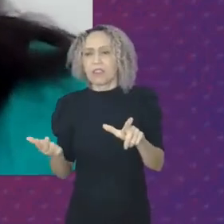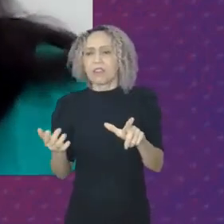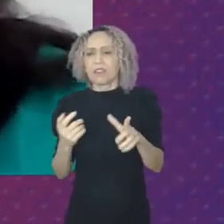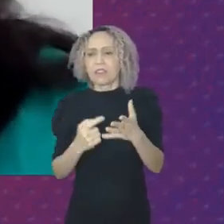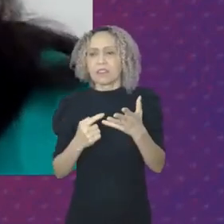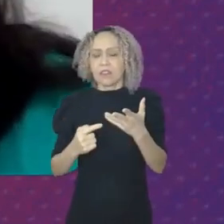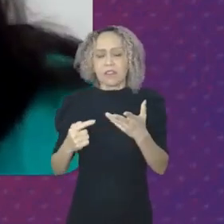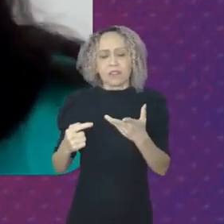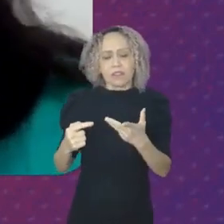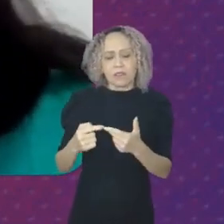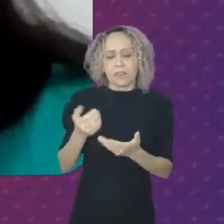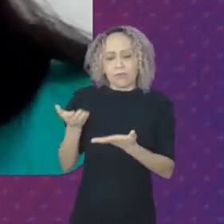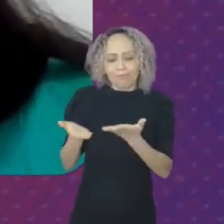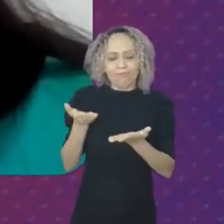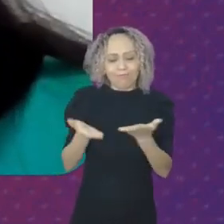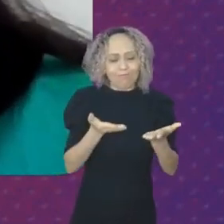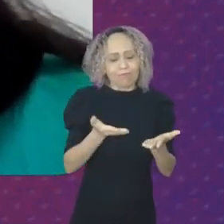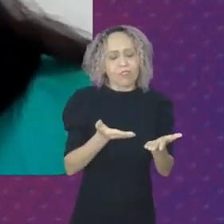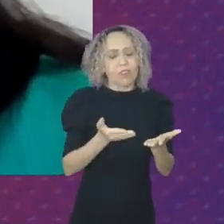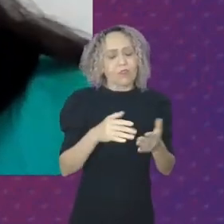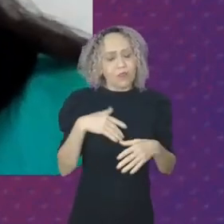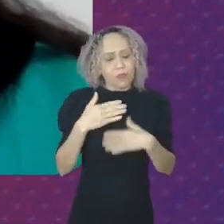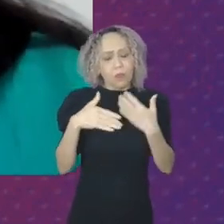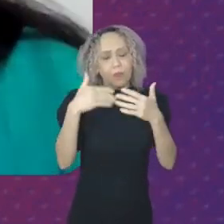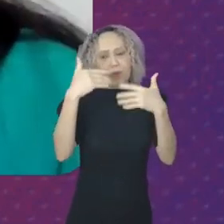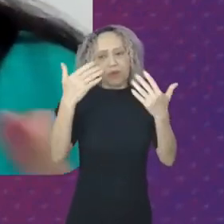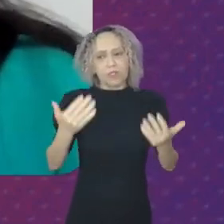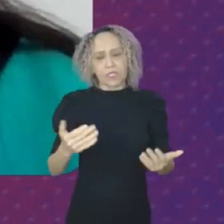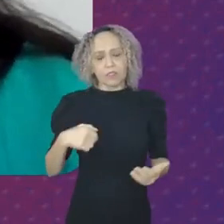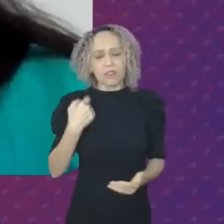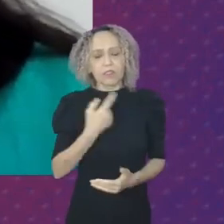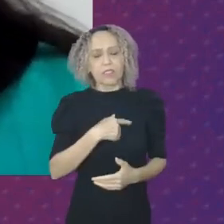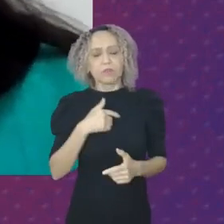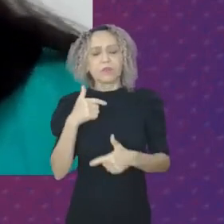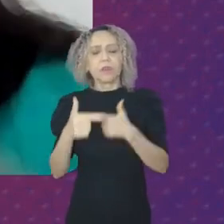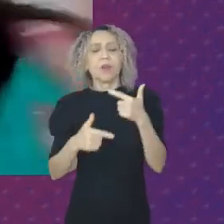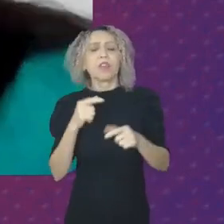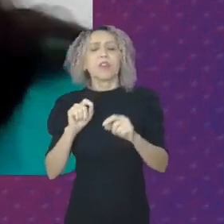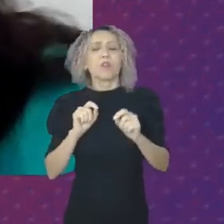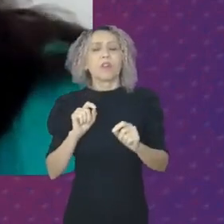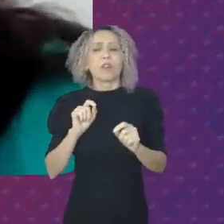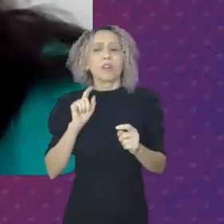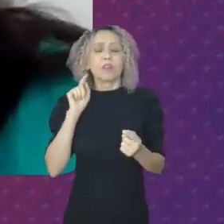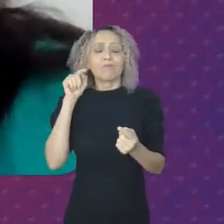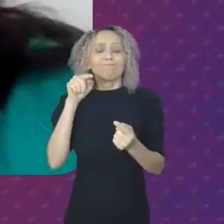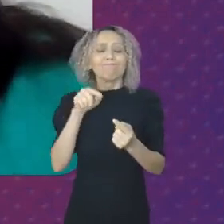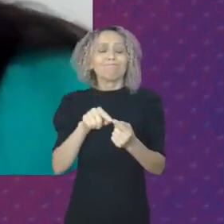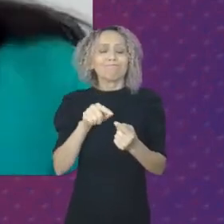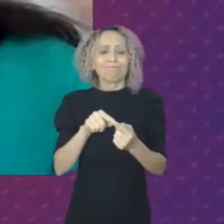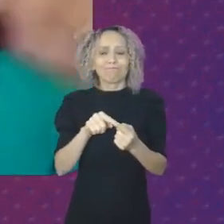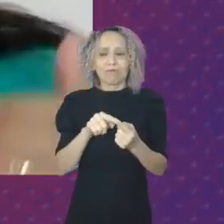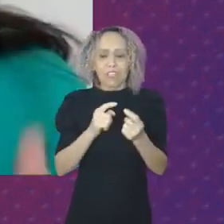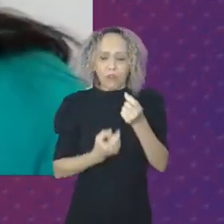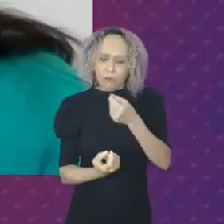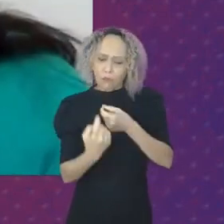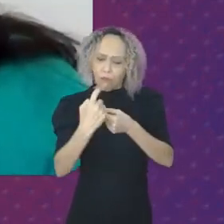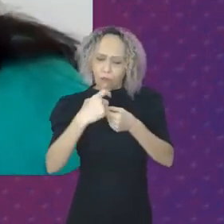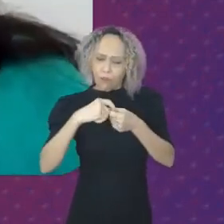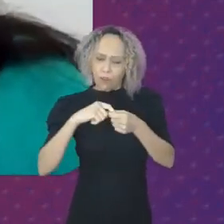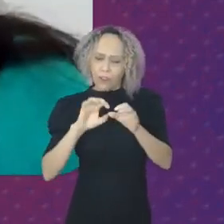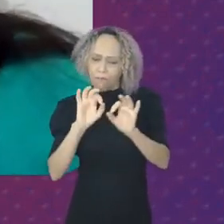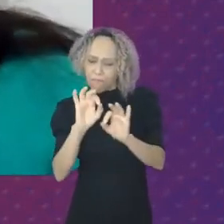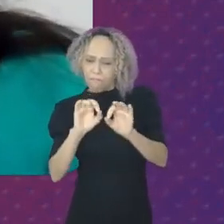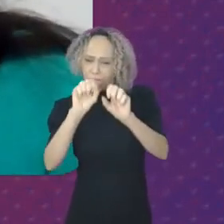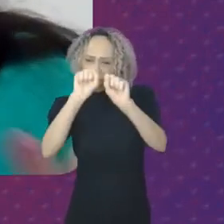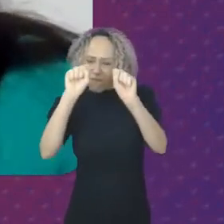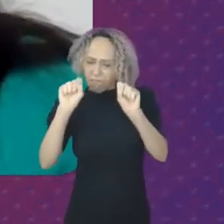vai construindo, né? Então, a gente também está trabalhando com uma retomada da sistematização e da publicização